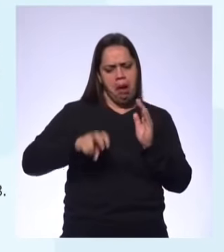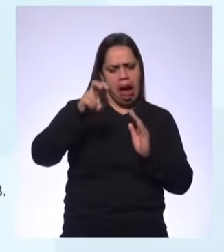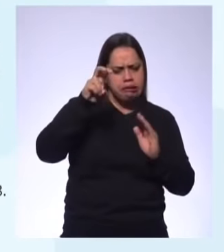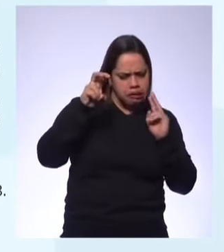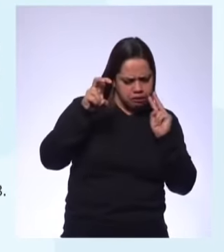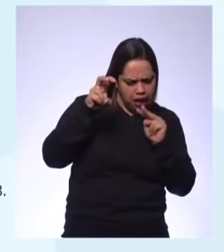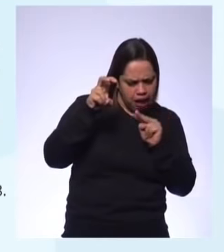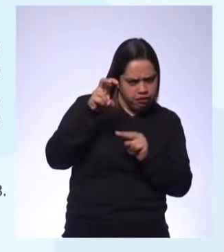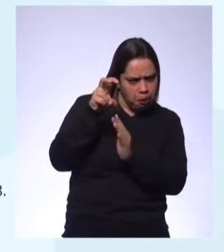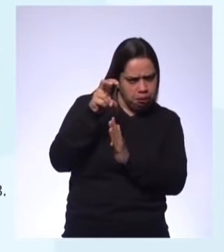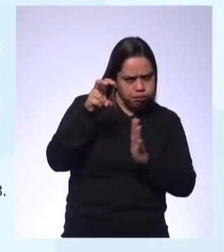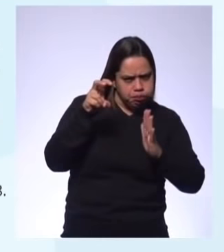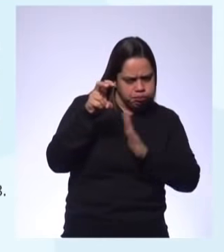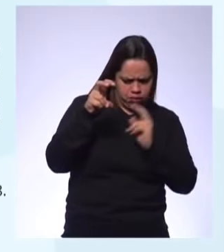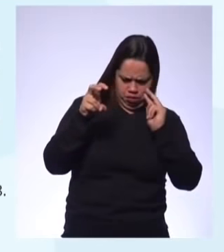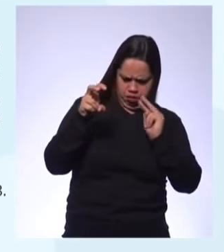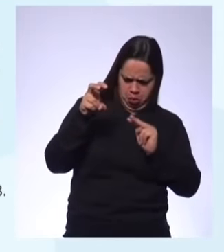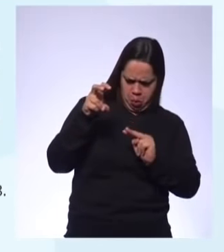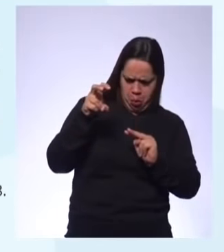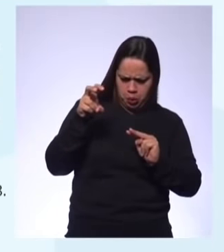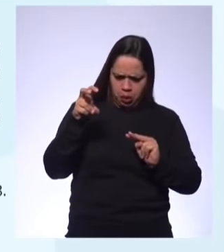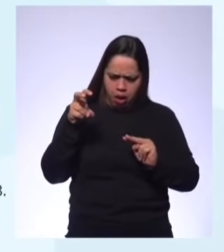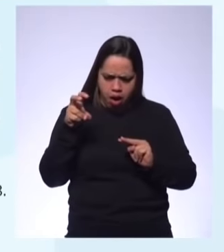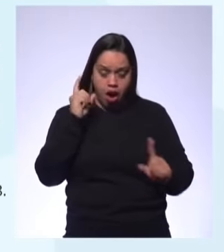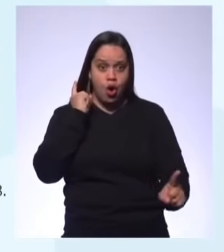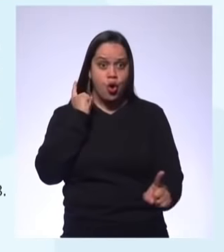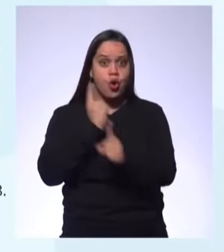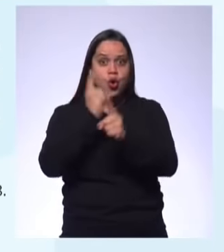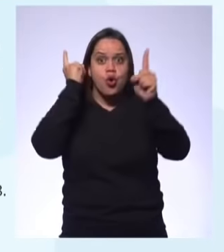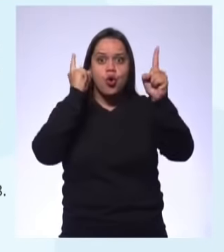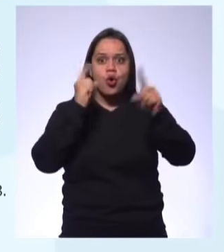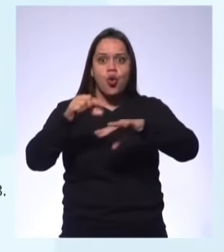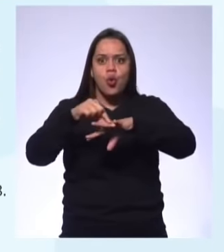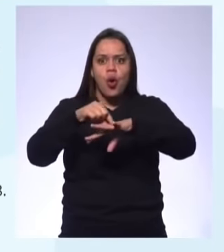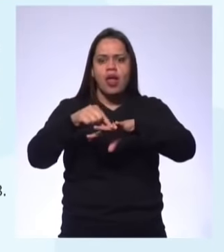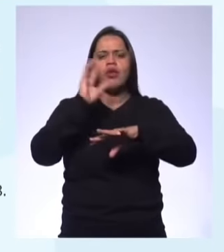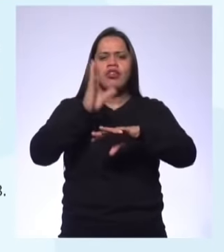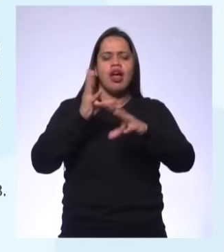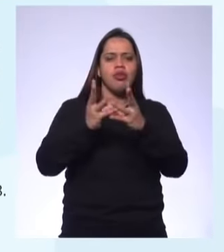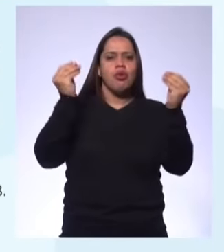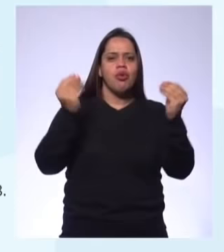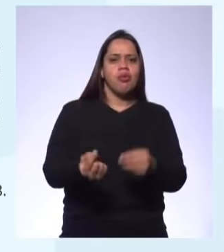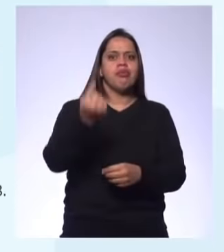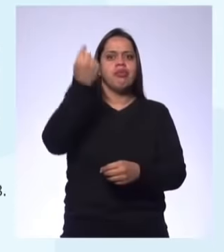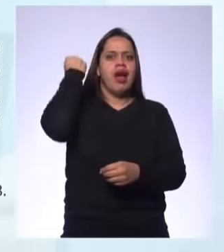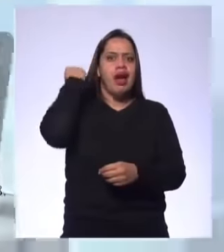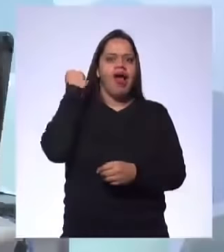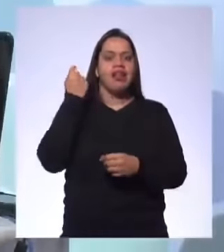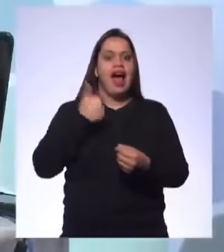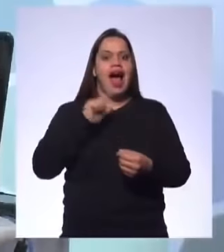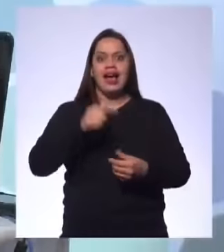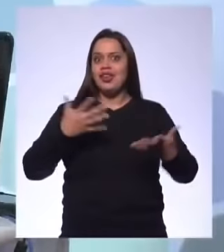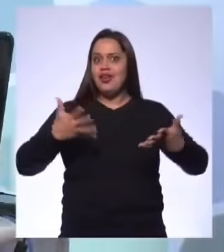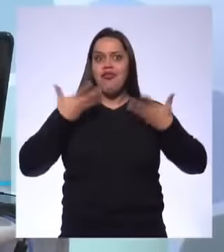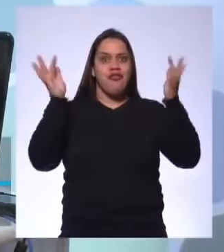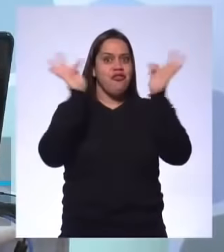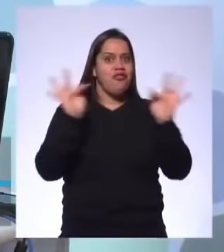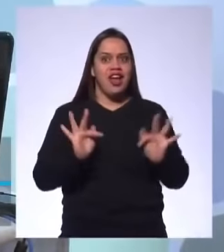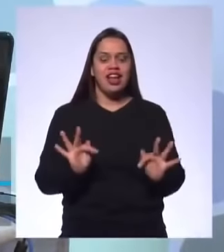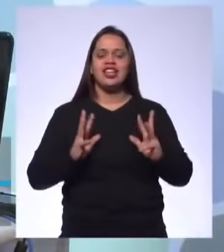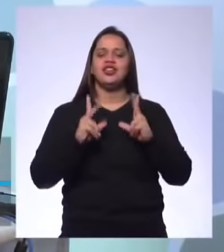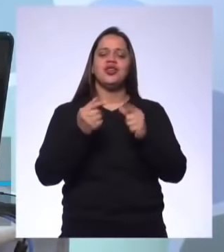avistou o anel há muito tempo perdido. A alegria foi geral e todos foram felizes enquanto viveram. Então